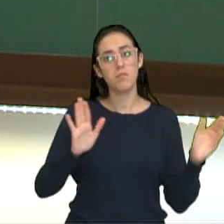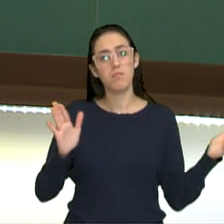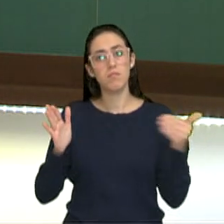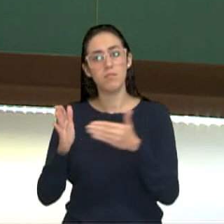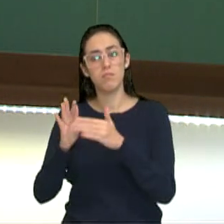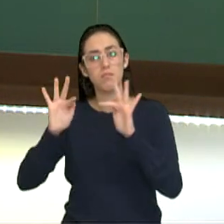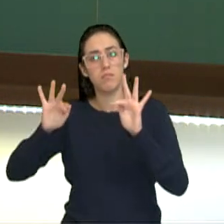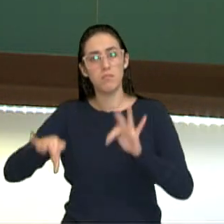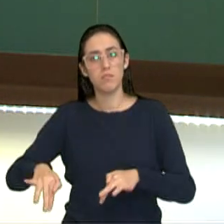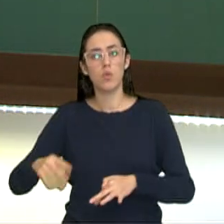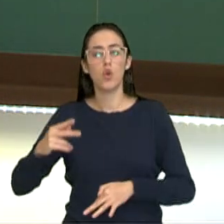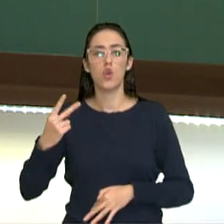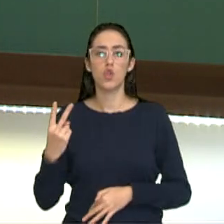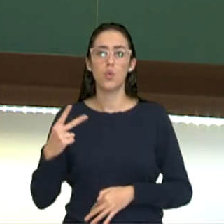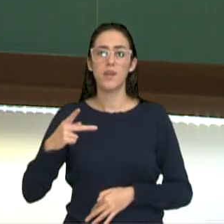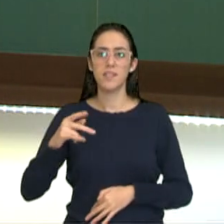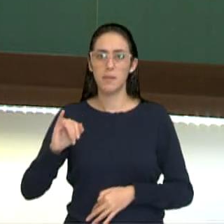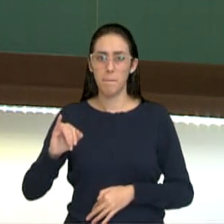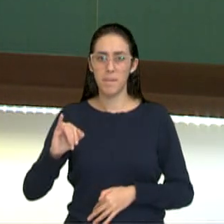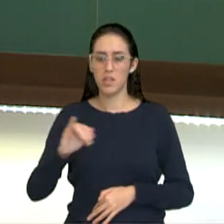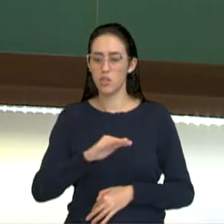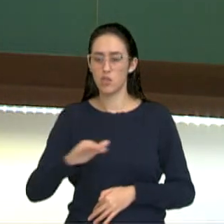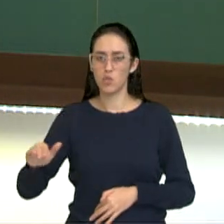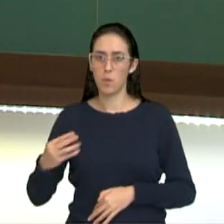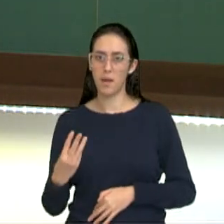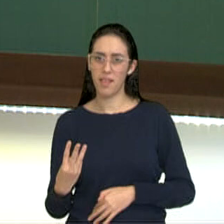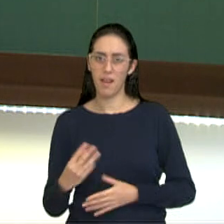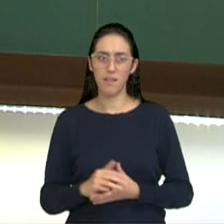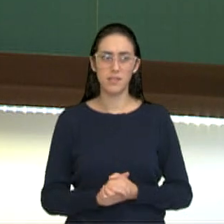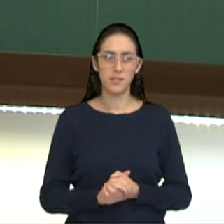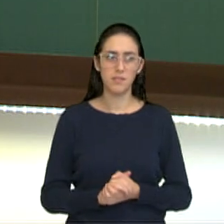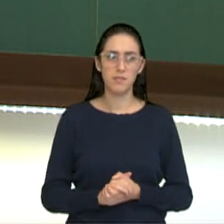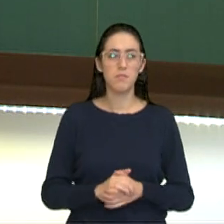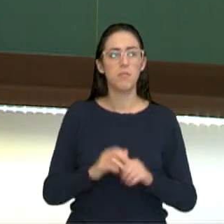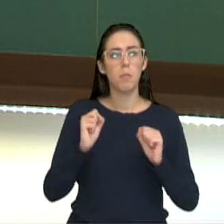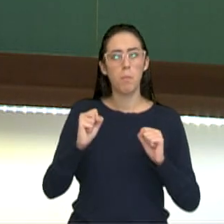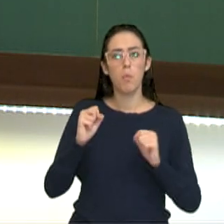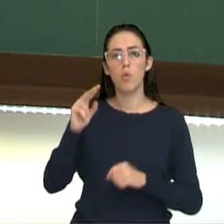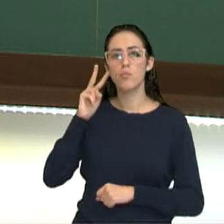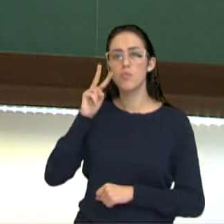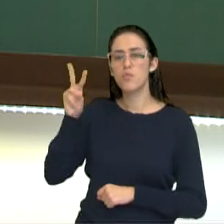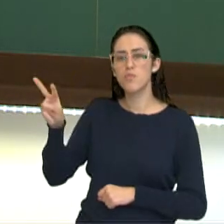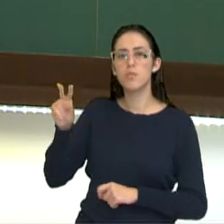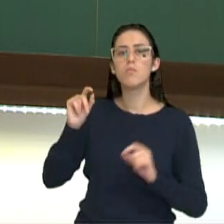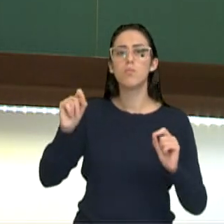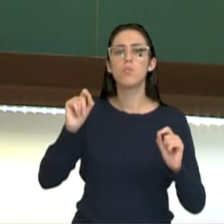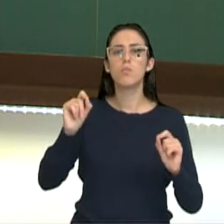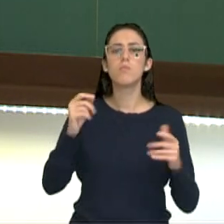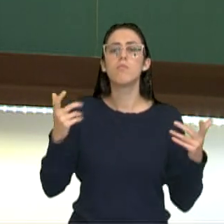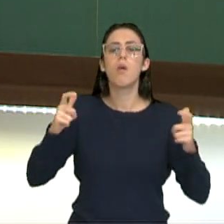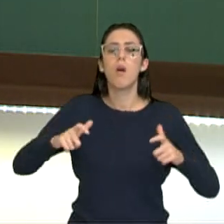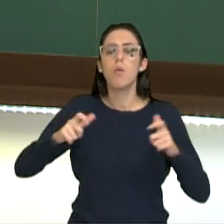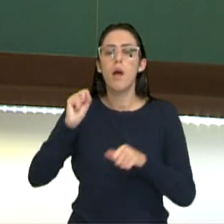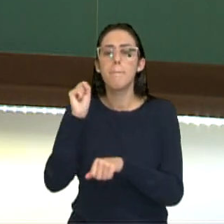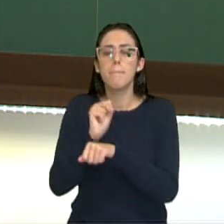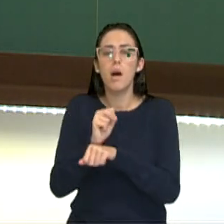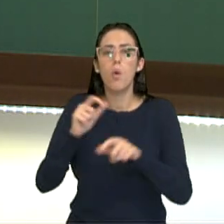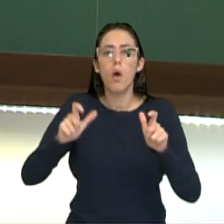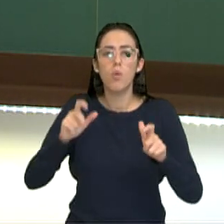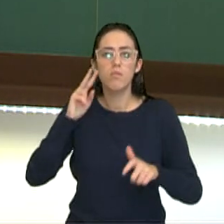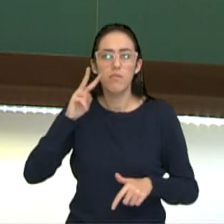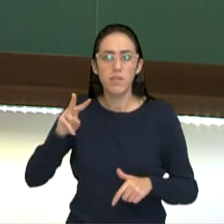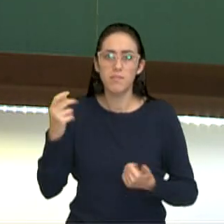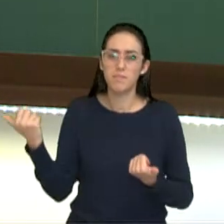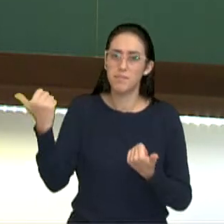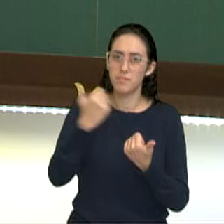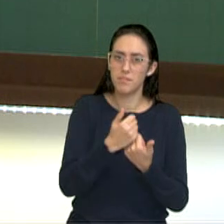no 2π sobre 3. Se eu quisesse saber, bastaria em qual foi os graus que ela parou, bastaria eu substituir